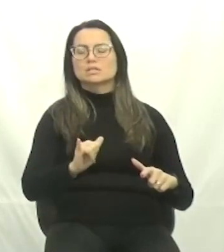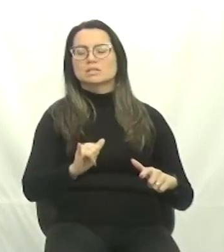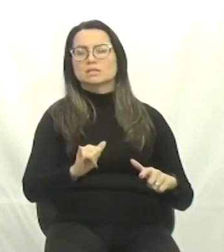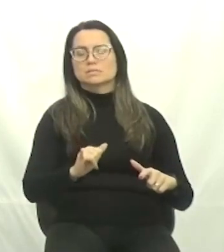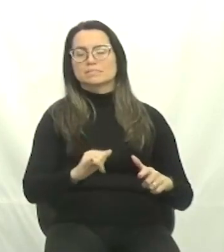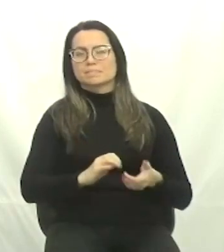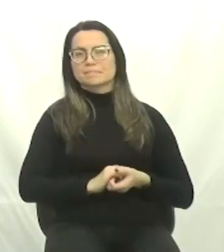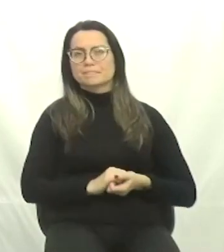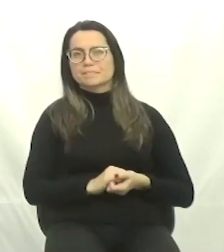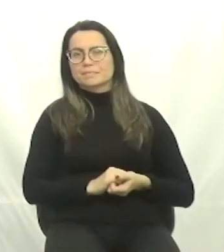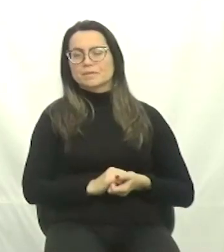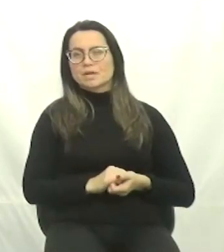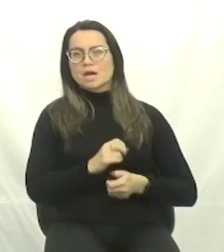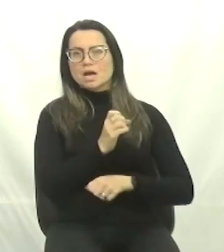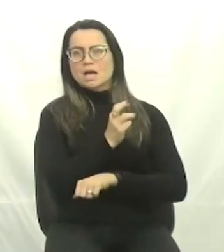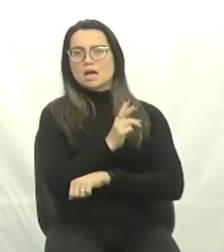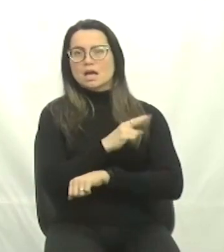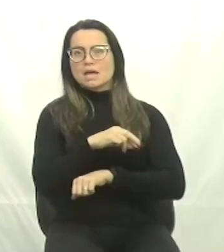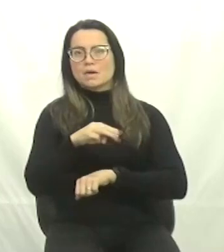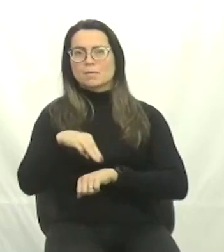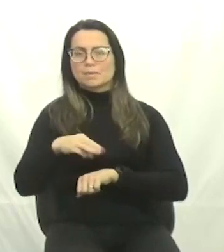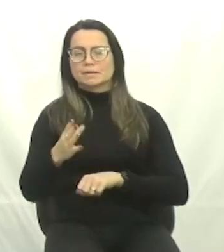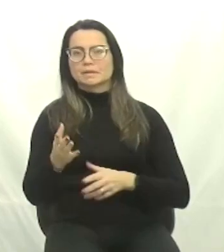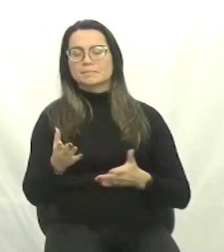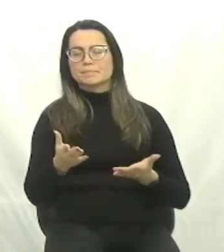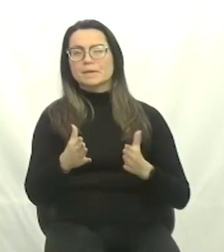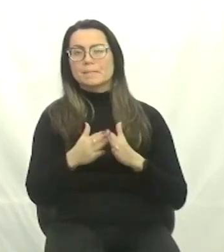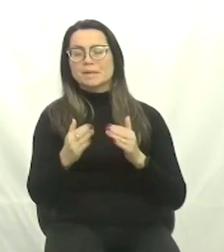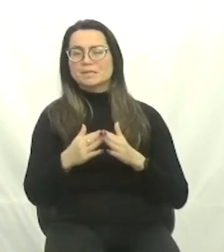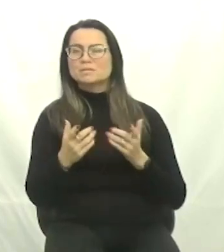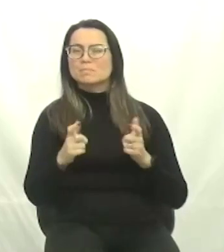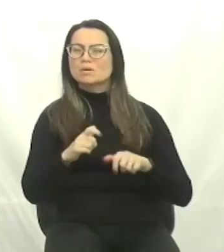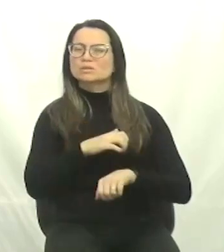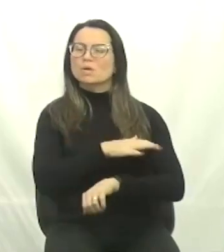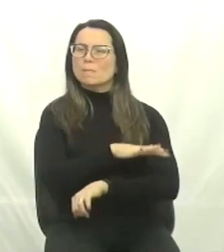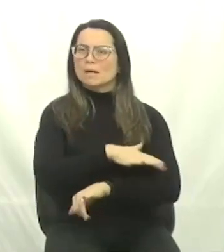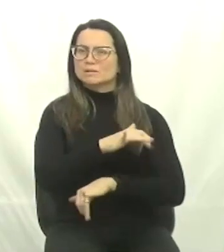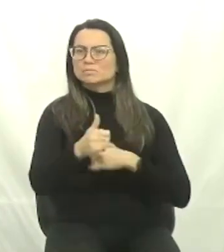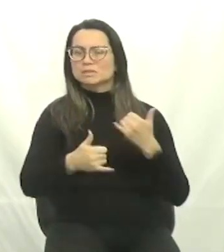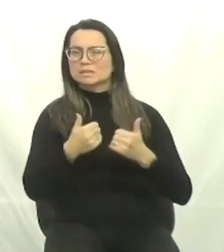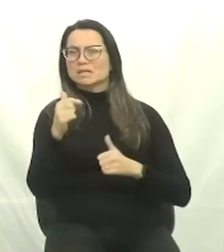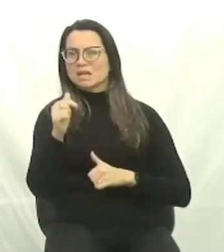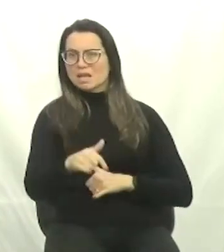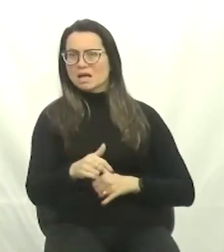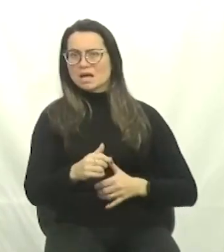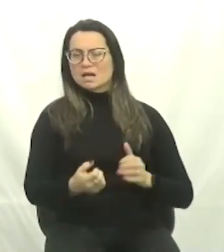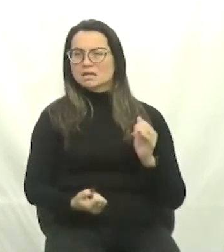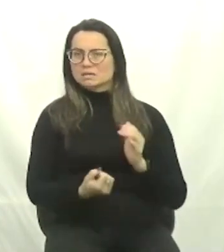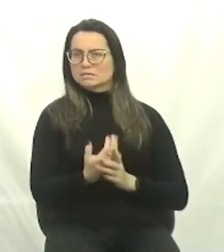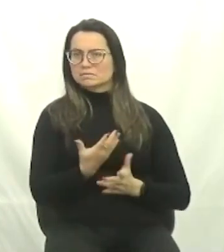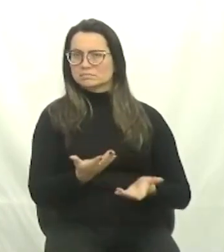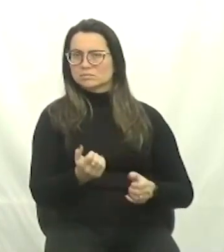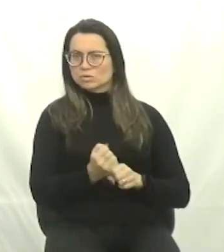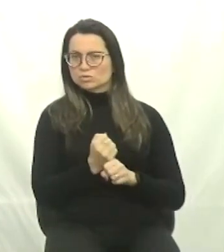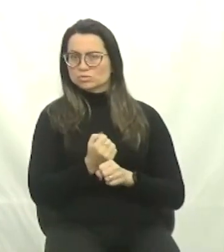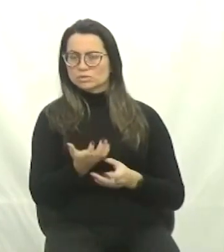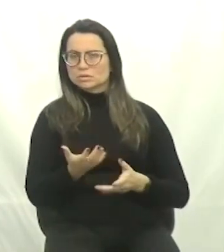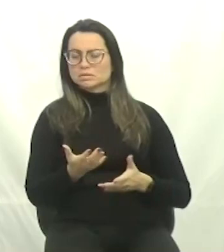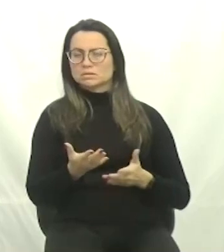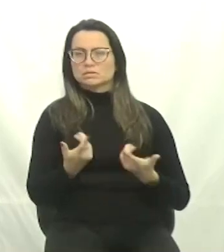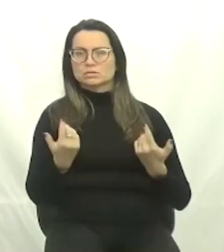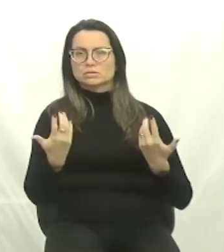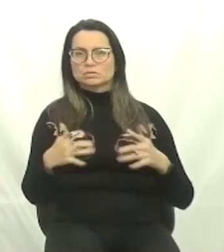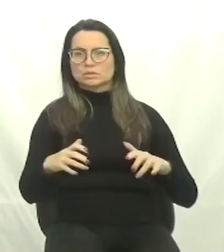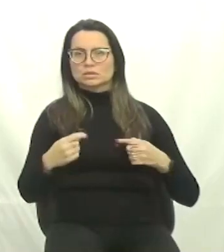Existe possibilidade de colocação de um parquinho na referida área? Requerimento está em discussão. Não havendo quem queira